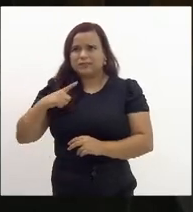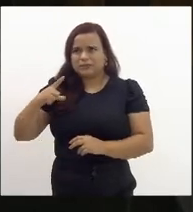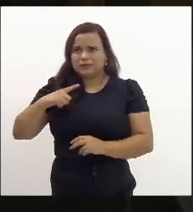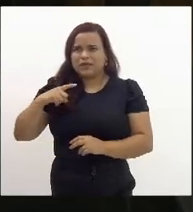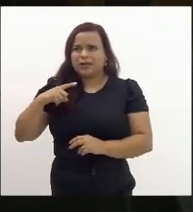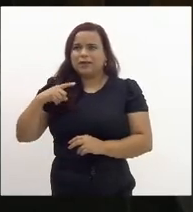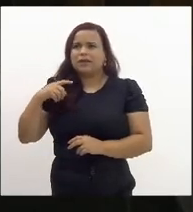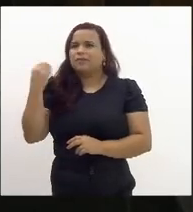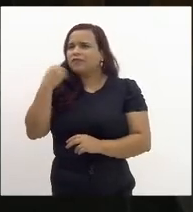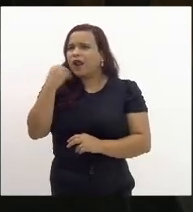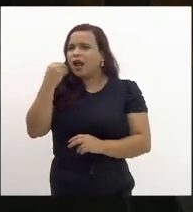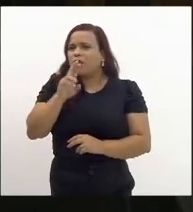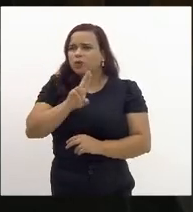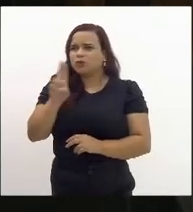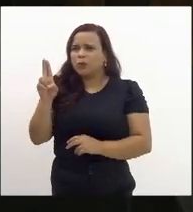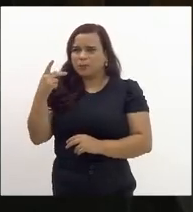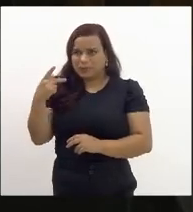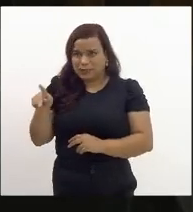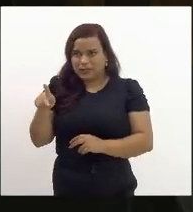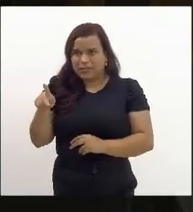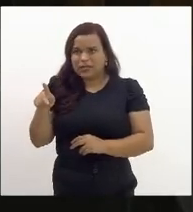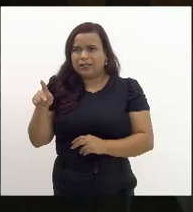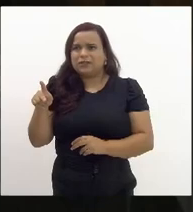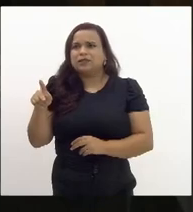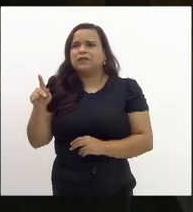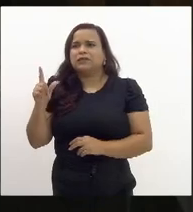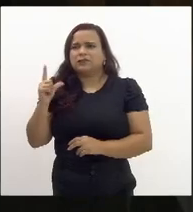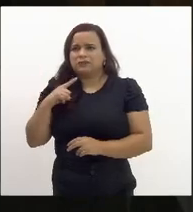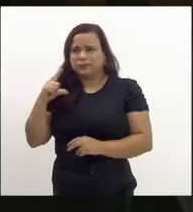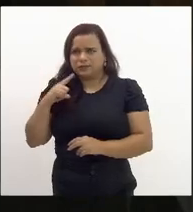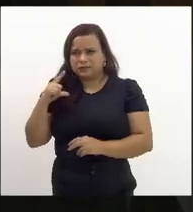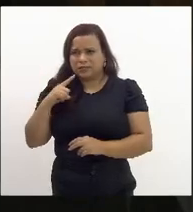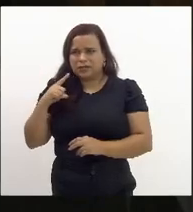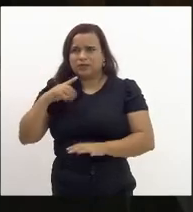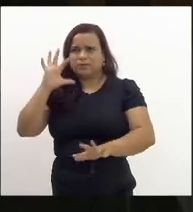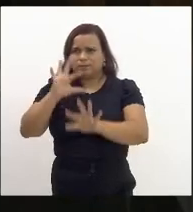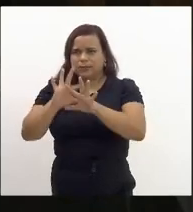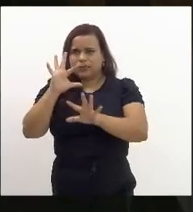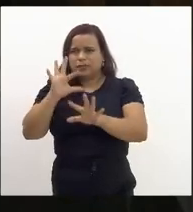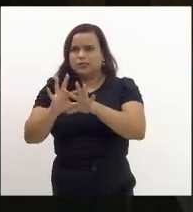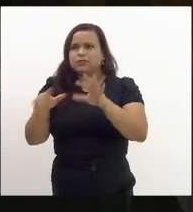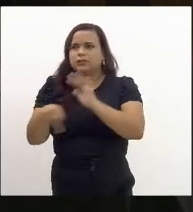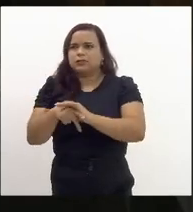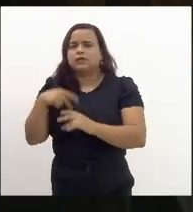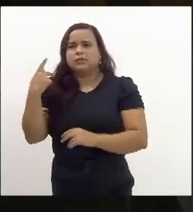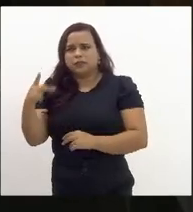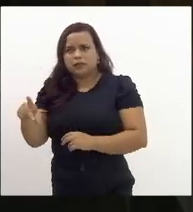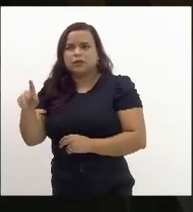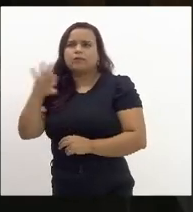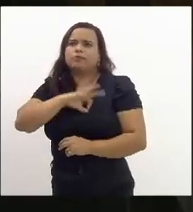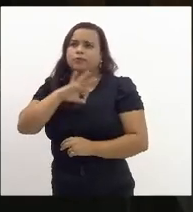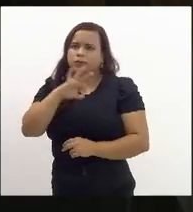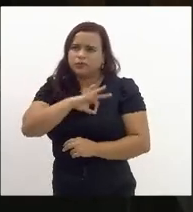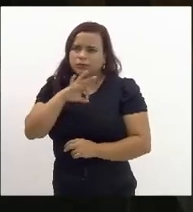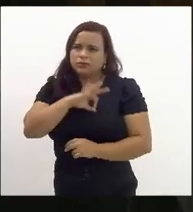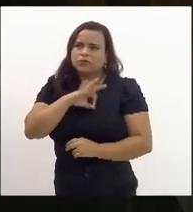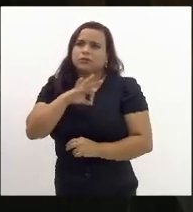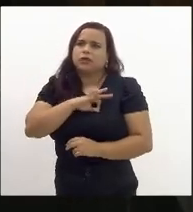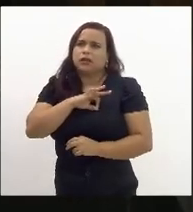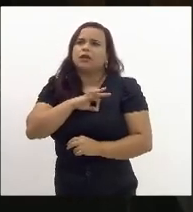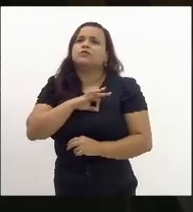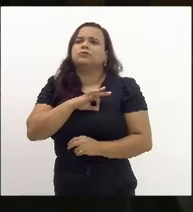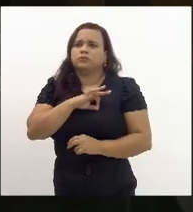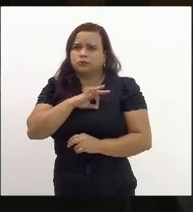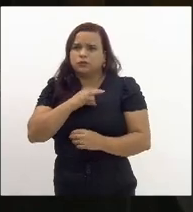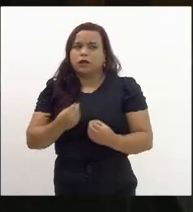no nome, ele detém uma milícia própria, policiais clandestinamente cedidos